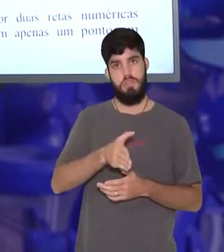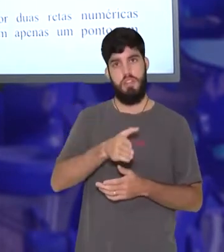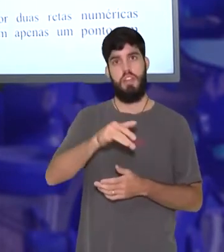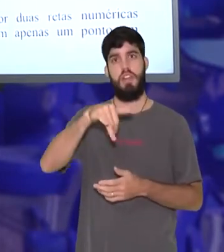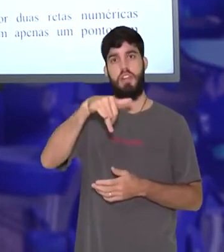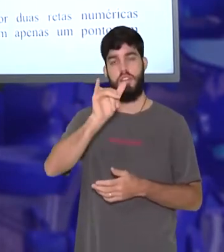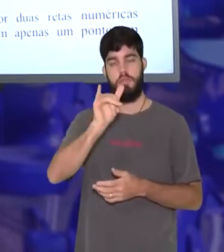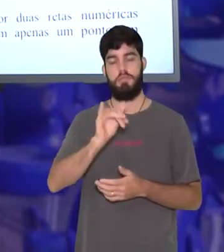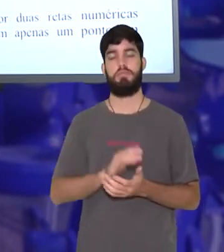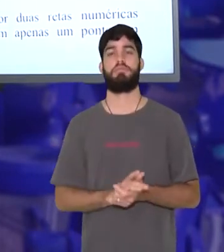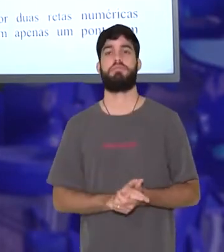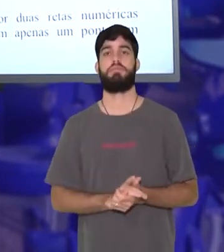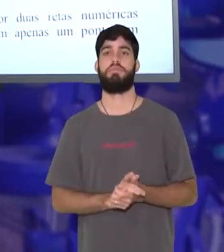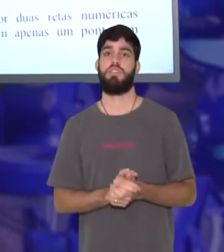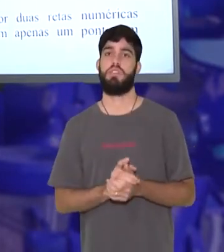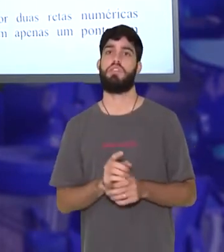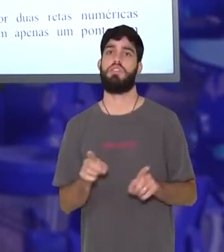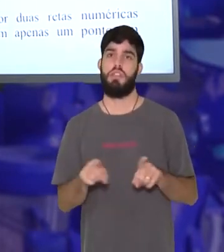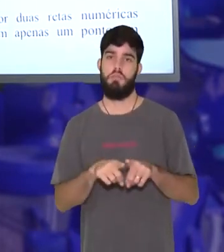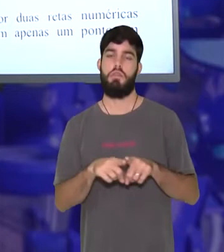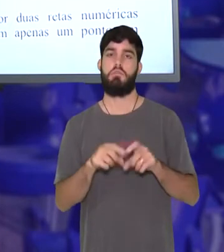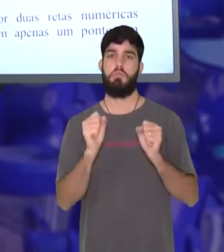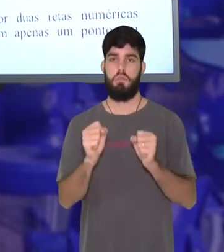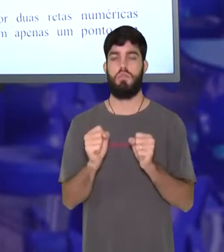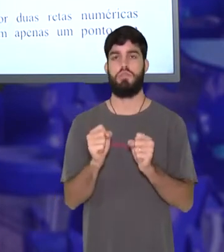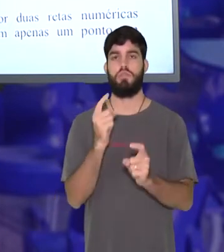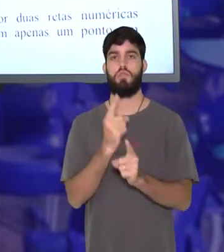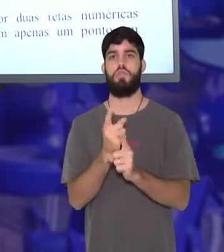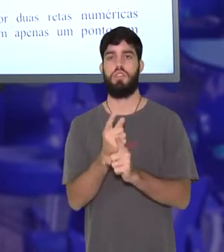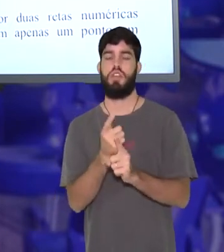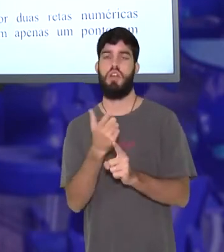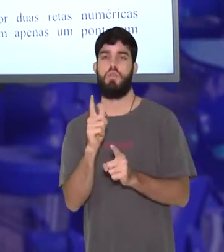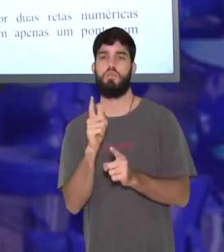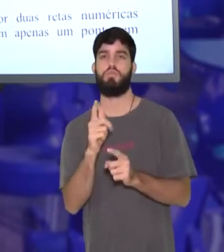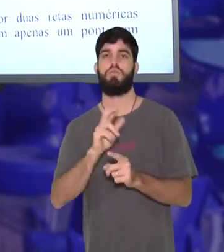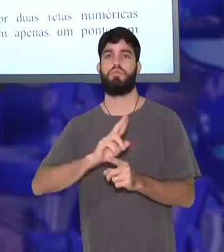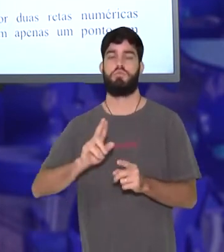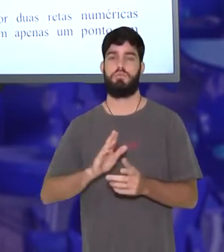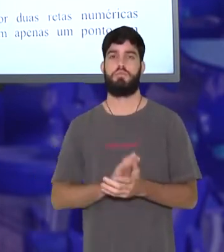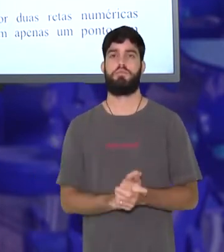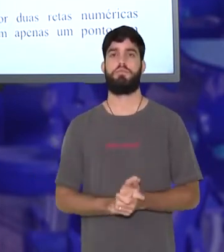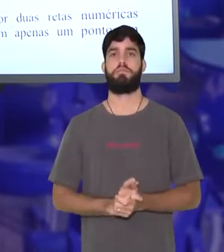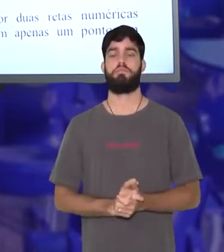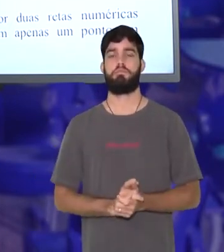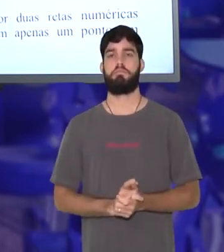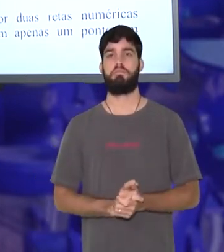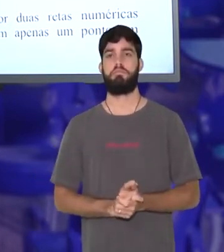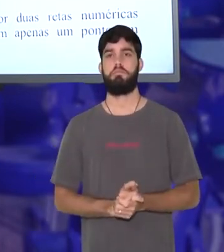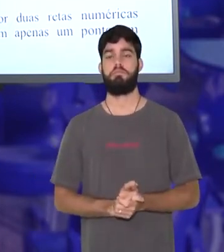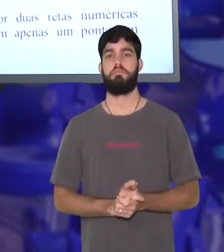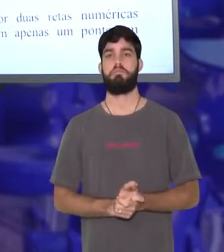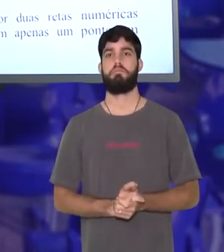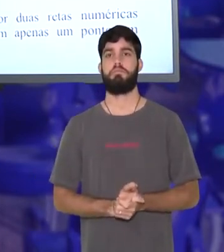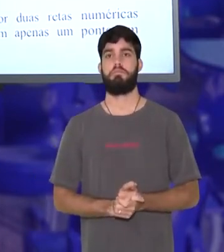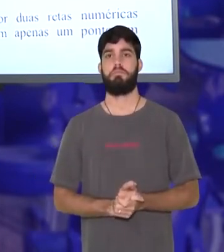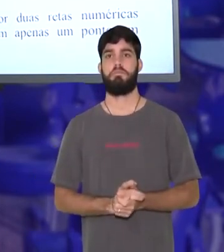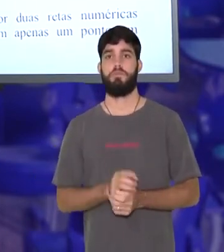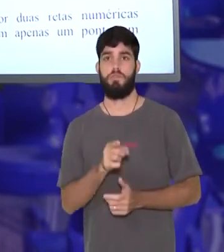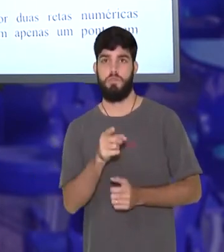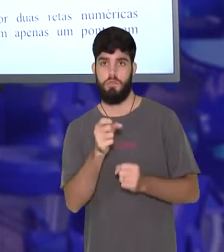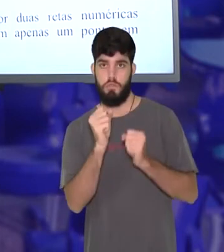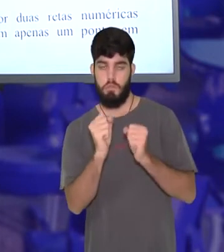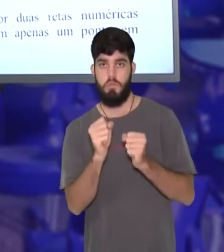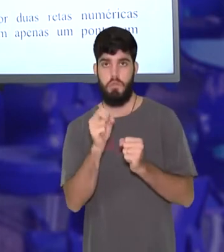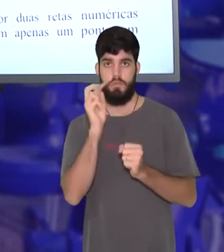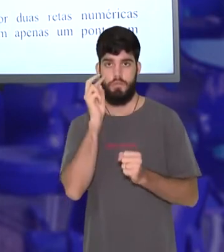vocês também podem encontrá-las com o nome de eixo das ordenadas ou eixo das abscissas bem aqui vocês